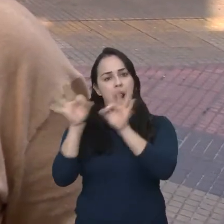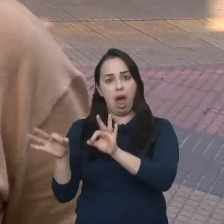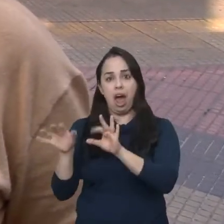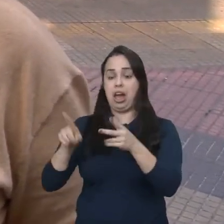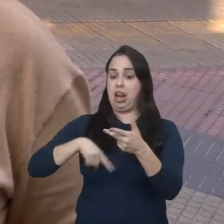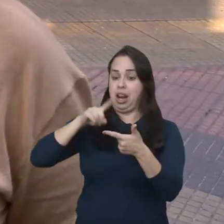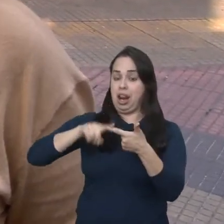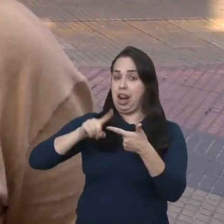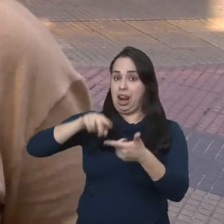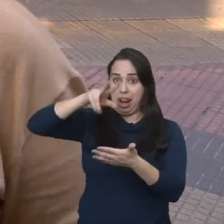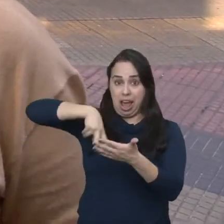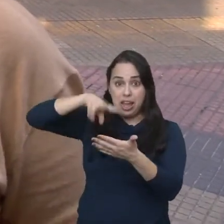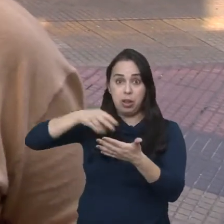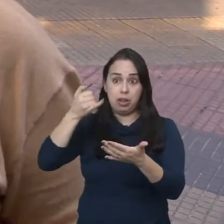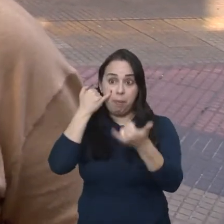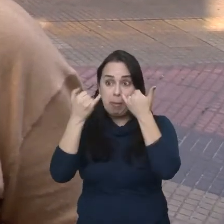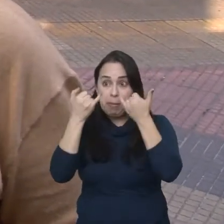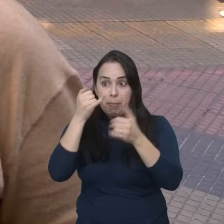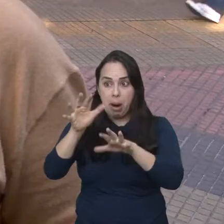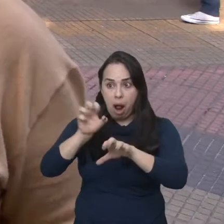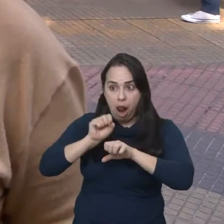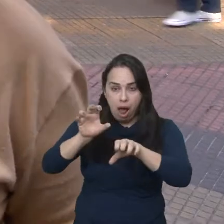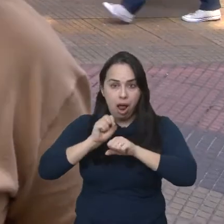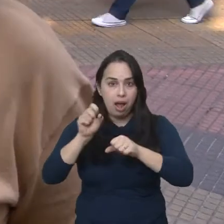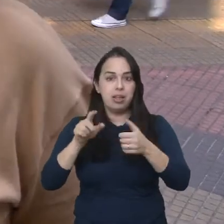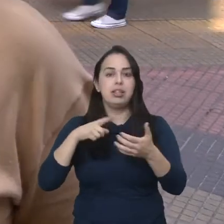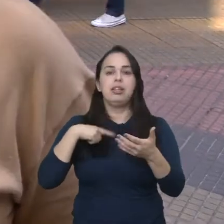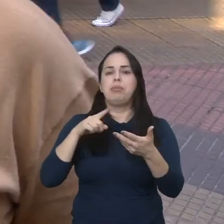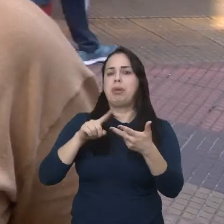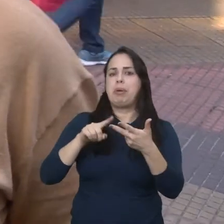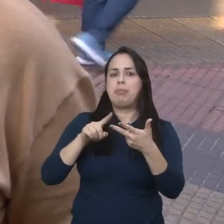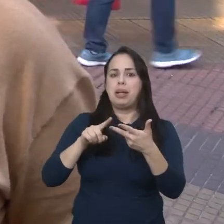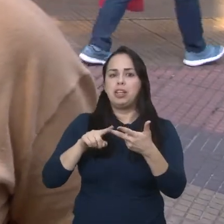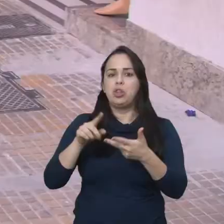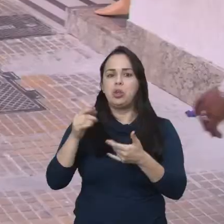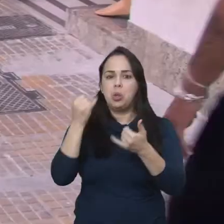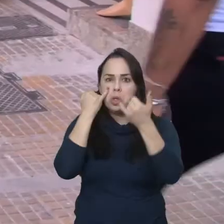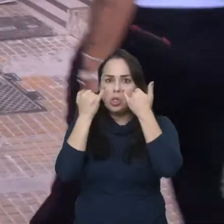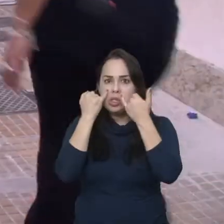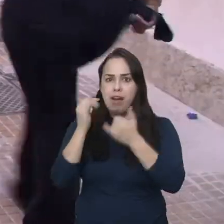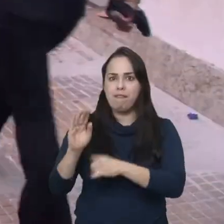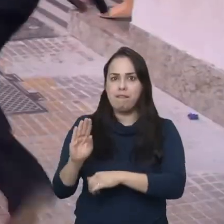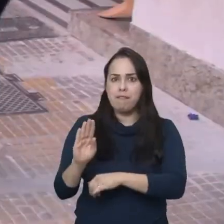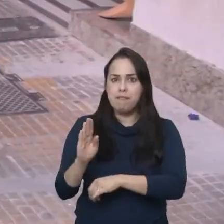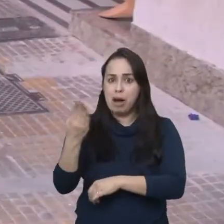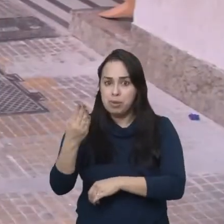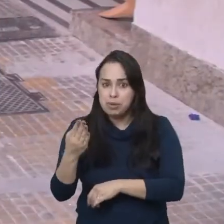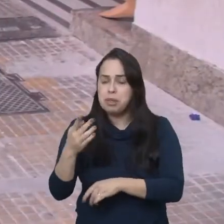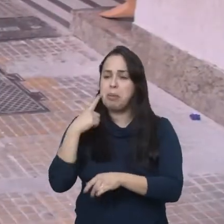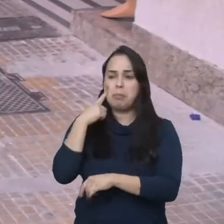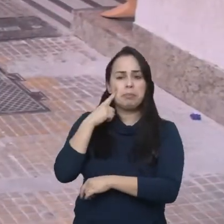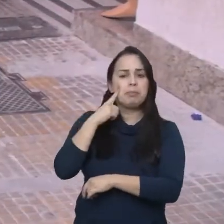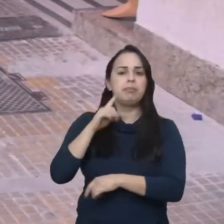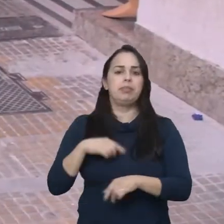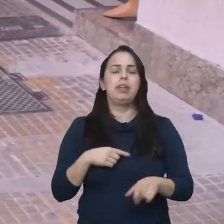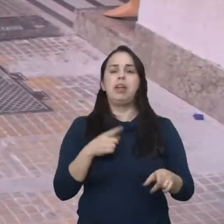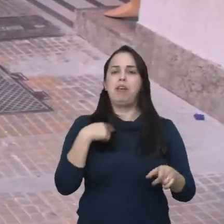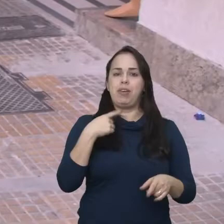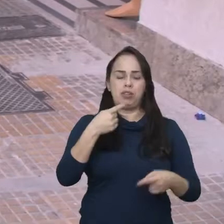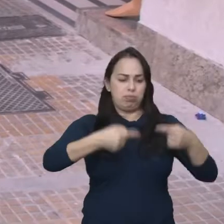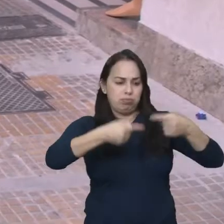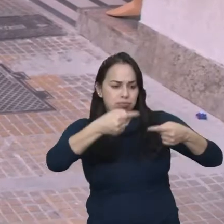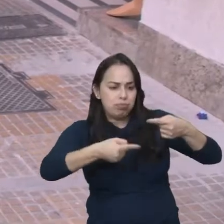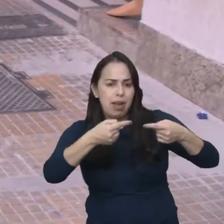posso, lendo tudo que eu posso, me informando, checando fake news. Eu acesso notícia na internet, vejo